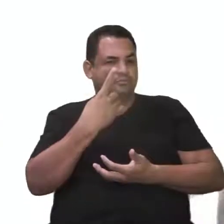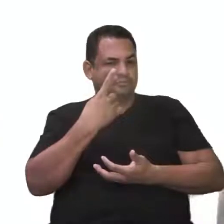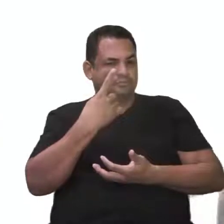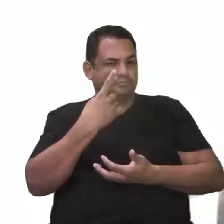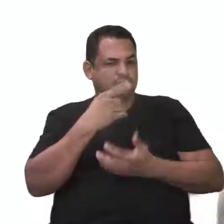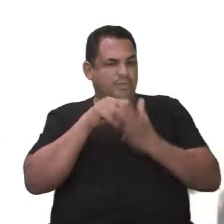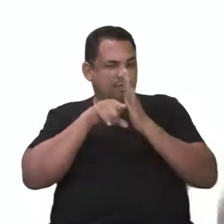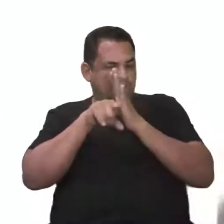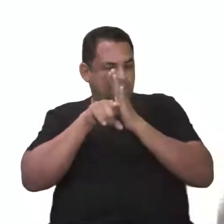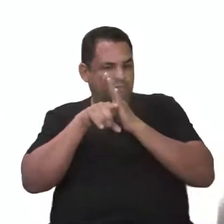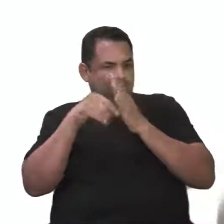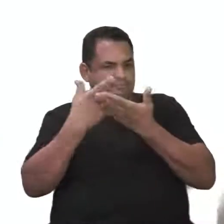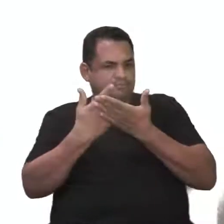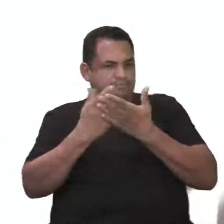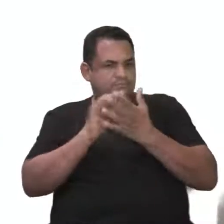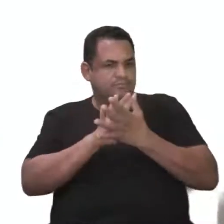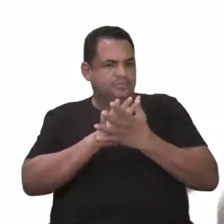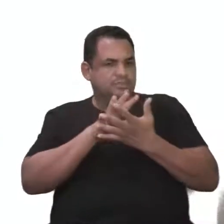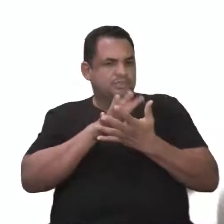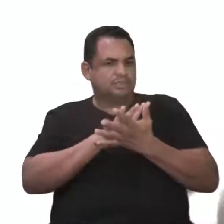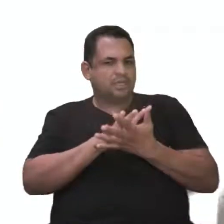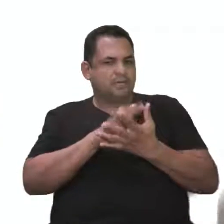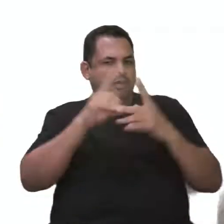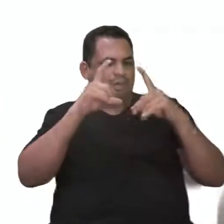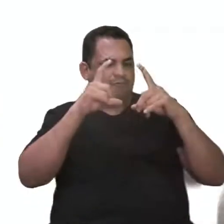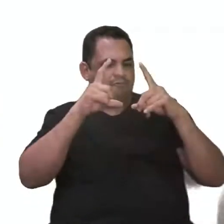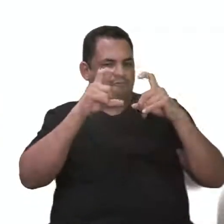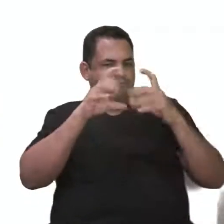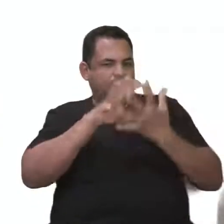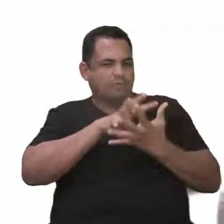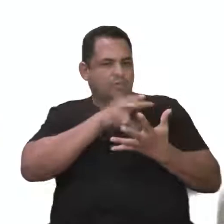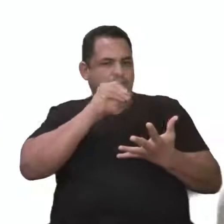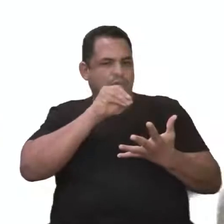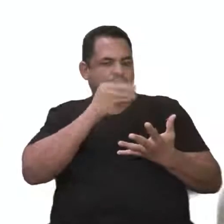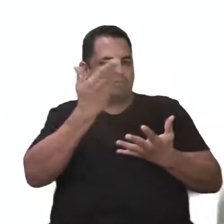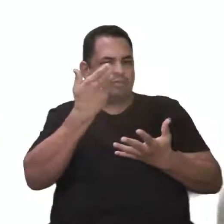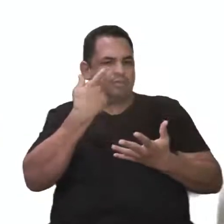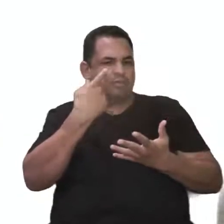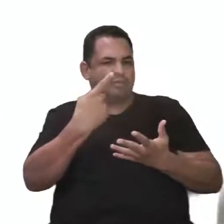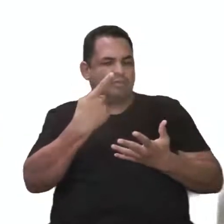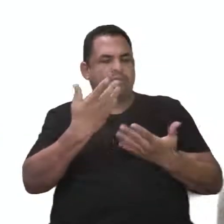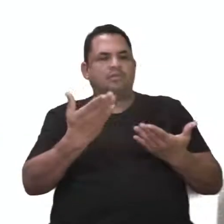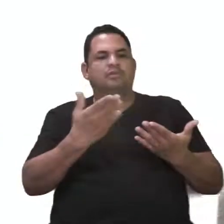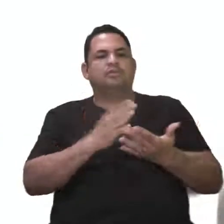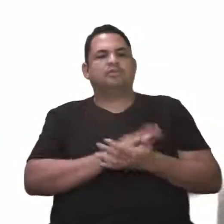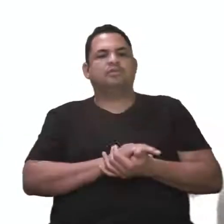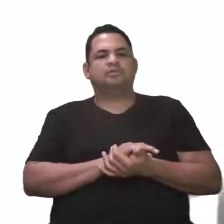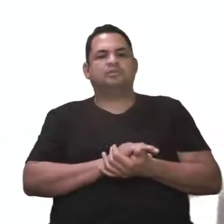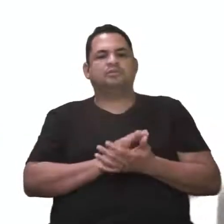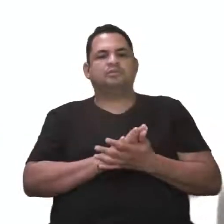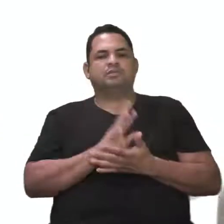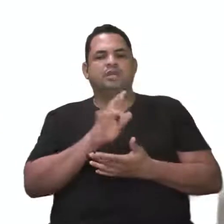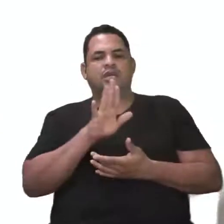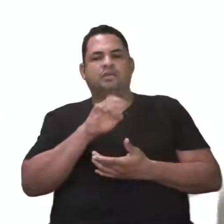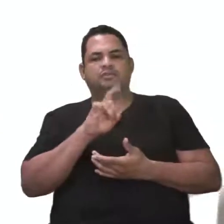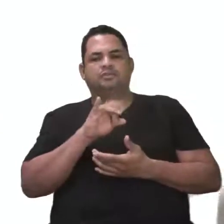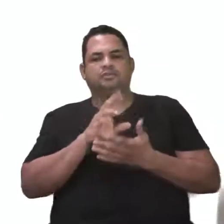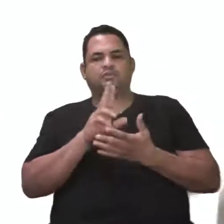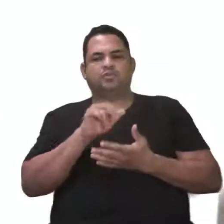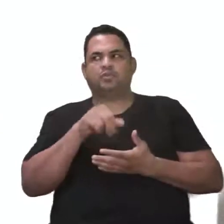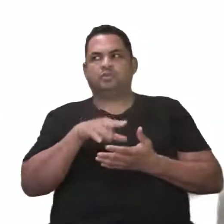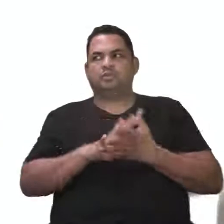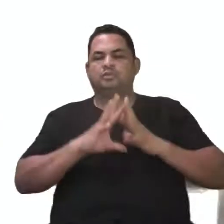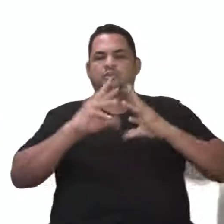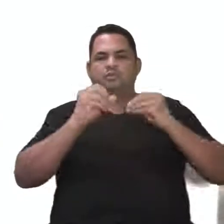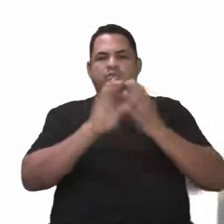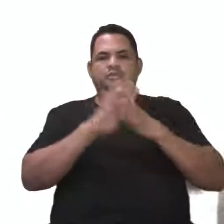parar para analisar, quiser fazer um print para poder comparar cada uma dessas estruturas, carpo, falange, metacarpo, rádio, ulna, todas